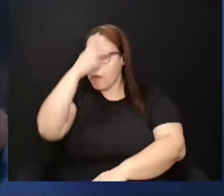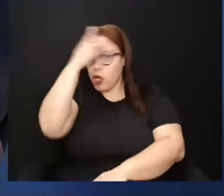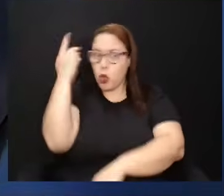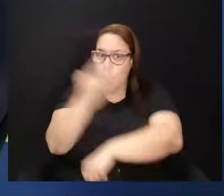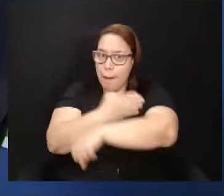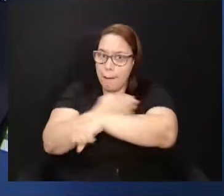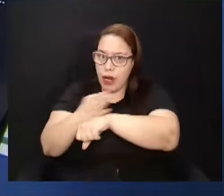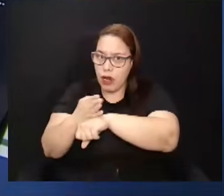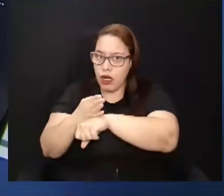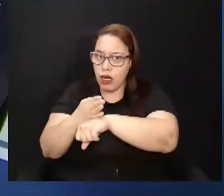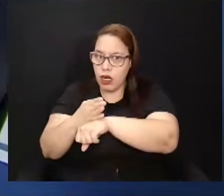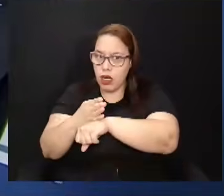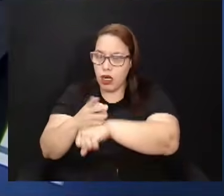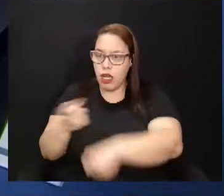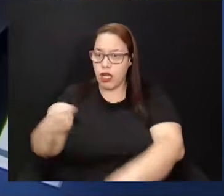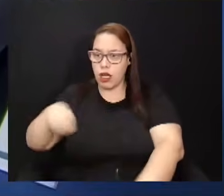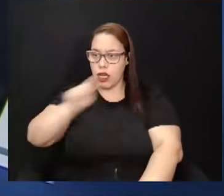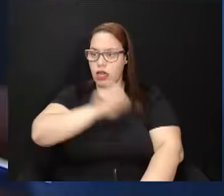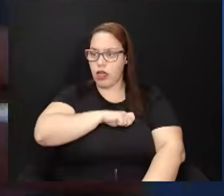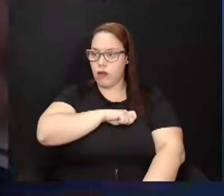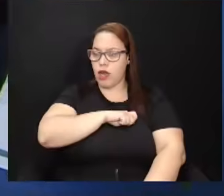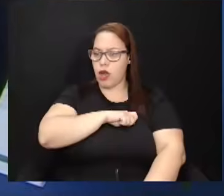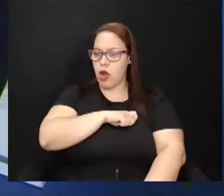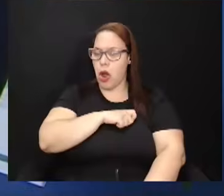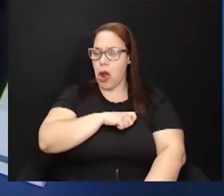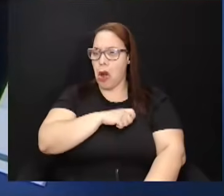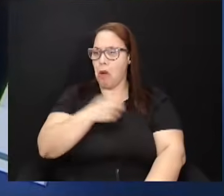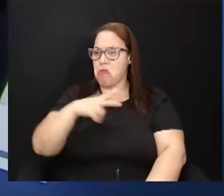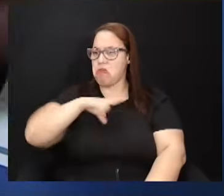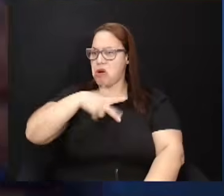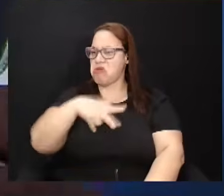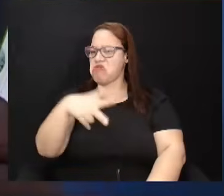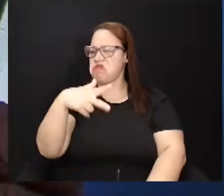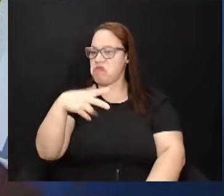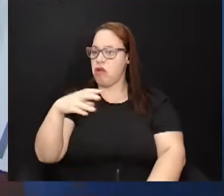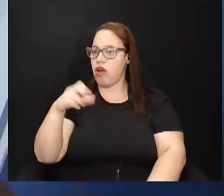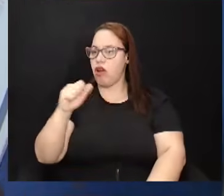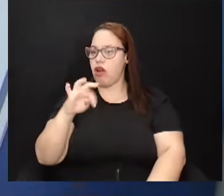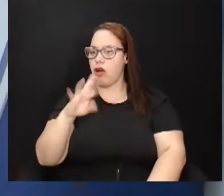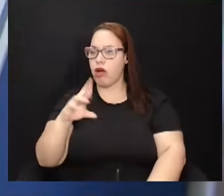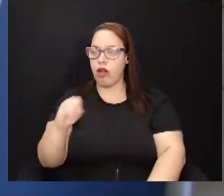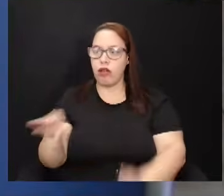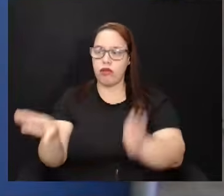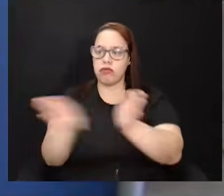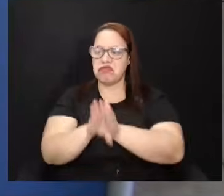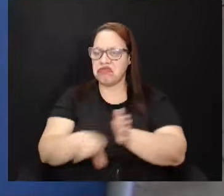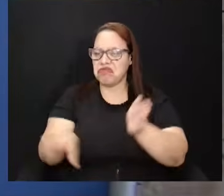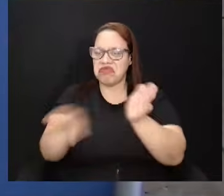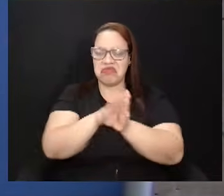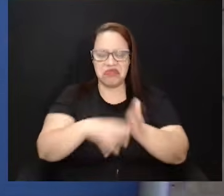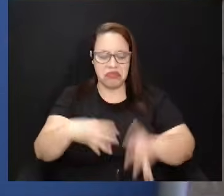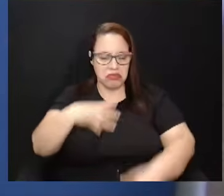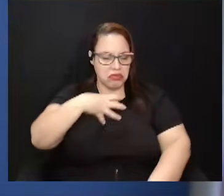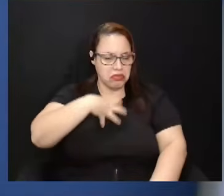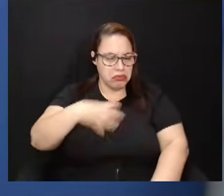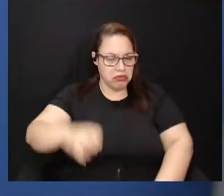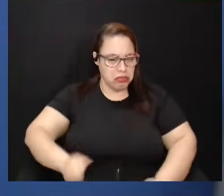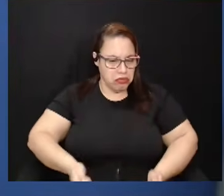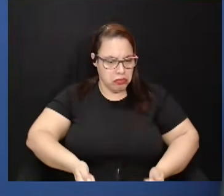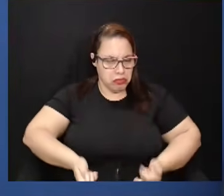sangue português. De repente, Castro Alves foi entrando em mim. Eu falei, meu